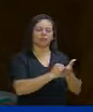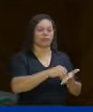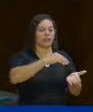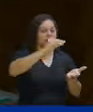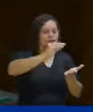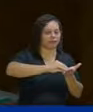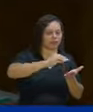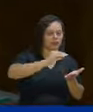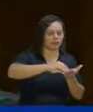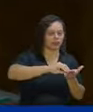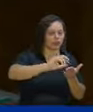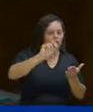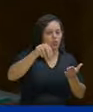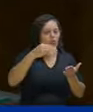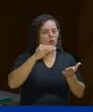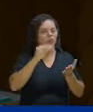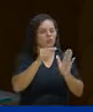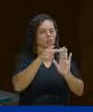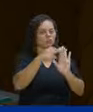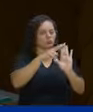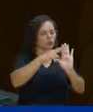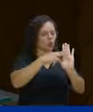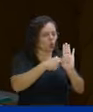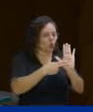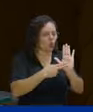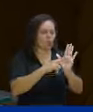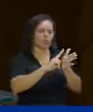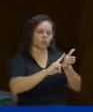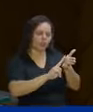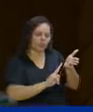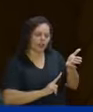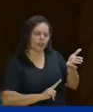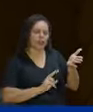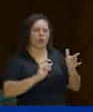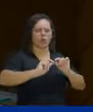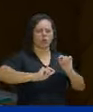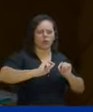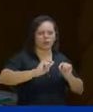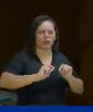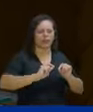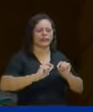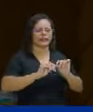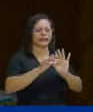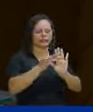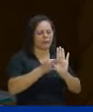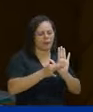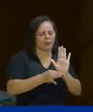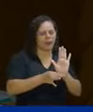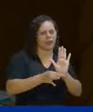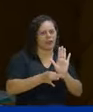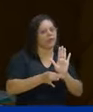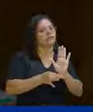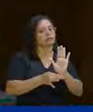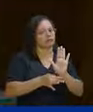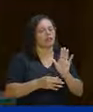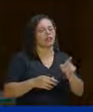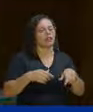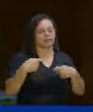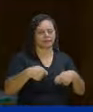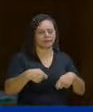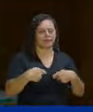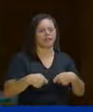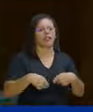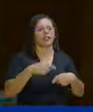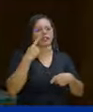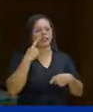elementos informativos relativos à efetiva prestação do serviço impede aferir as atividades desenvolvidas